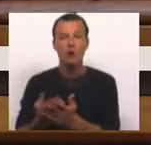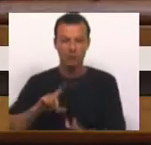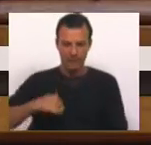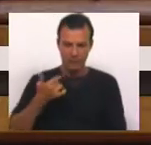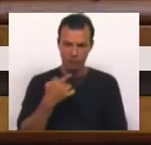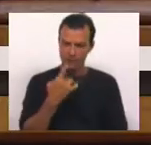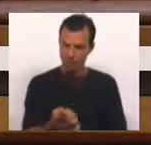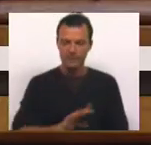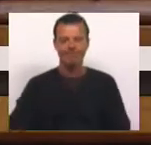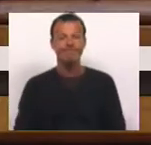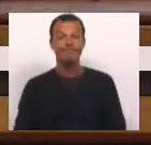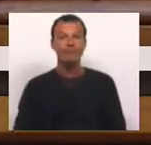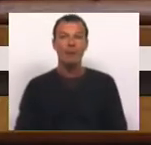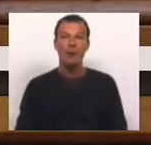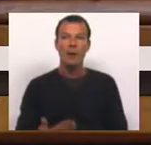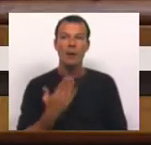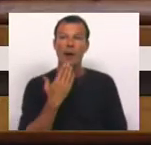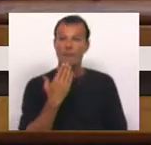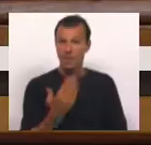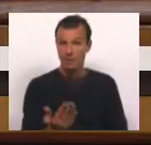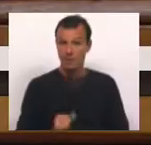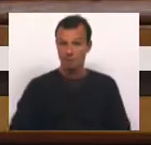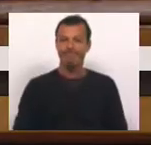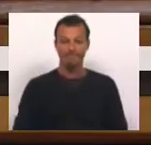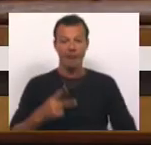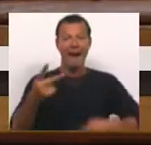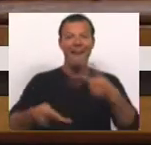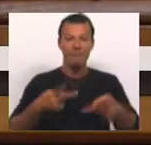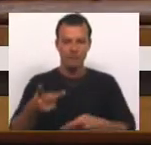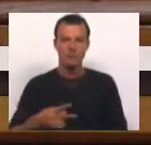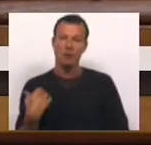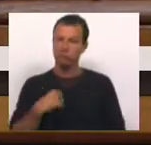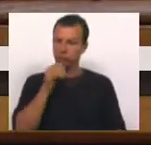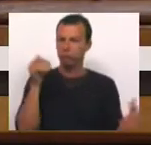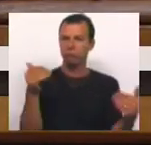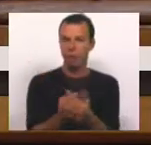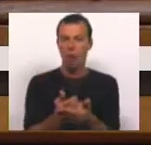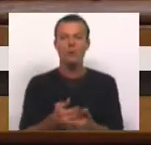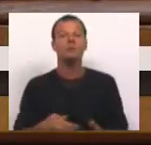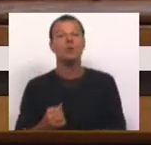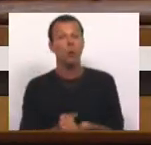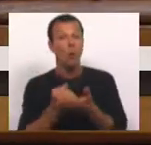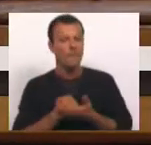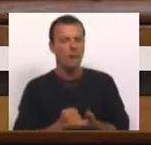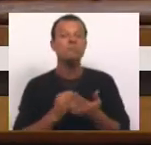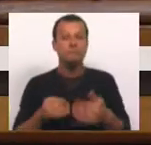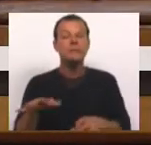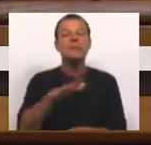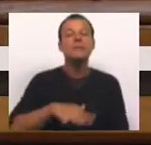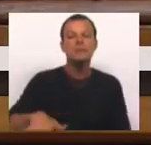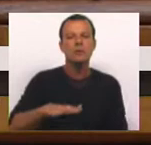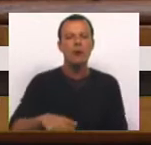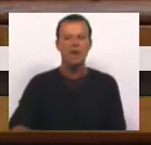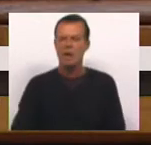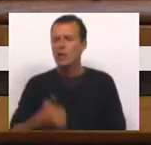Verdes. Só pode pedir a abertura de um procedimento de avaliação de morte medicamente assistida quem se encontra em situação de